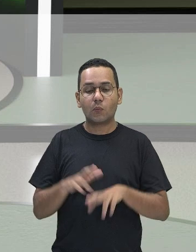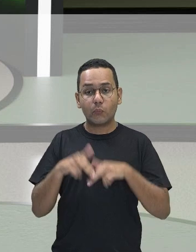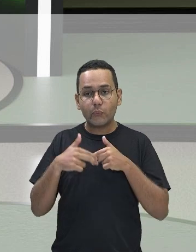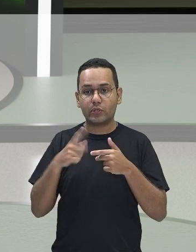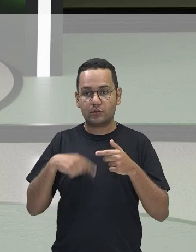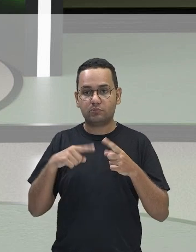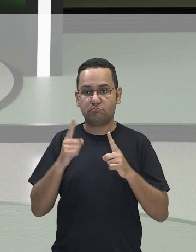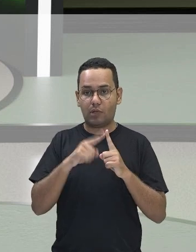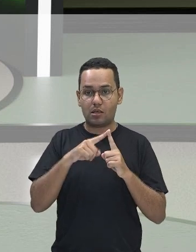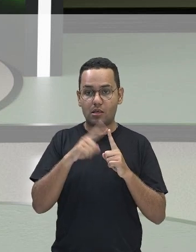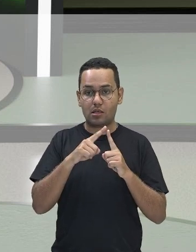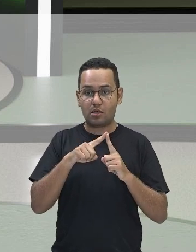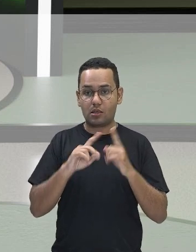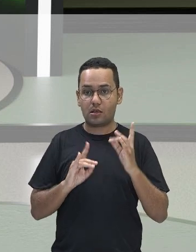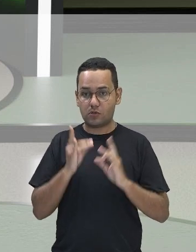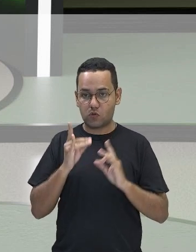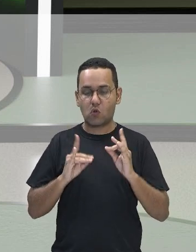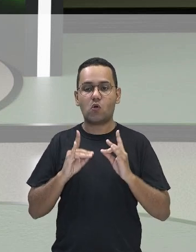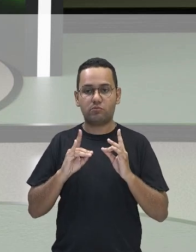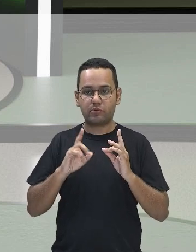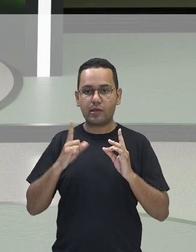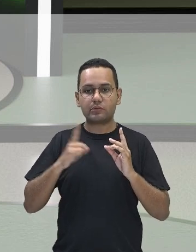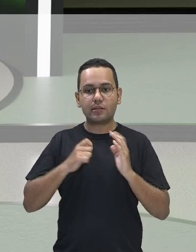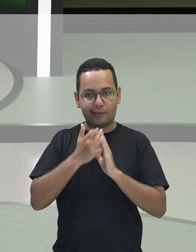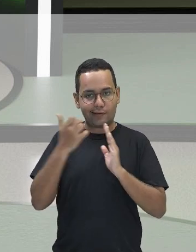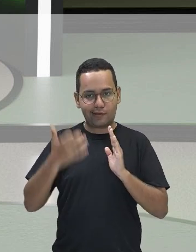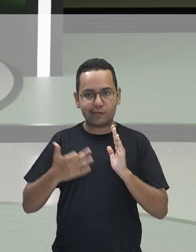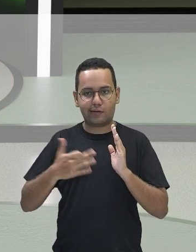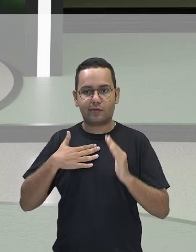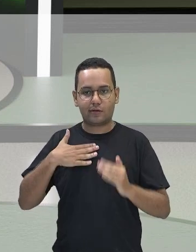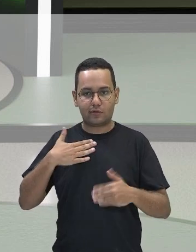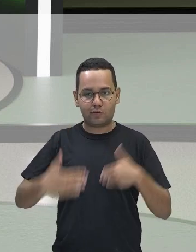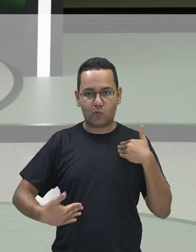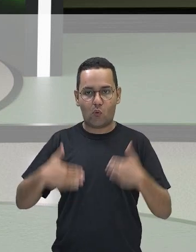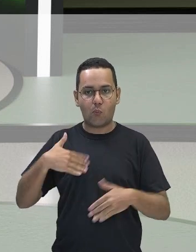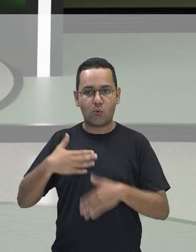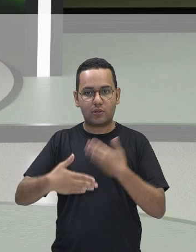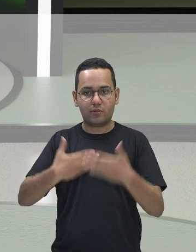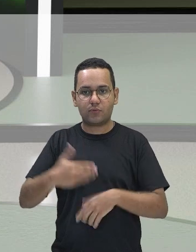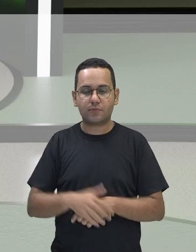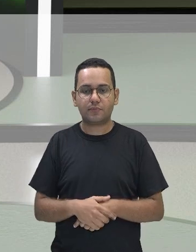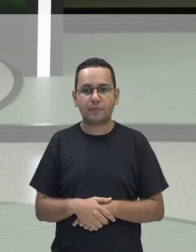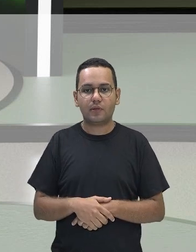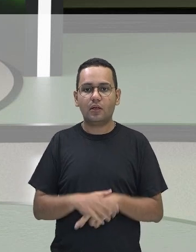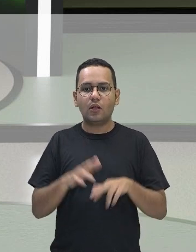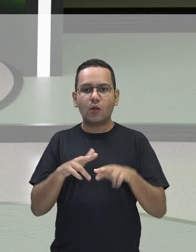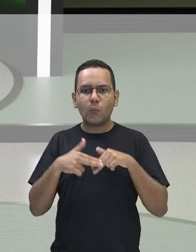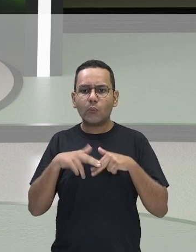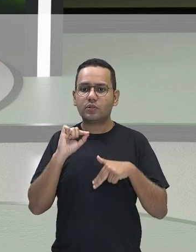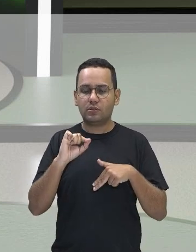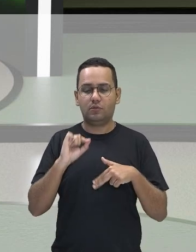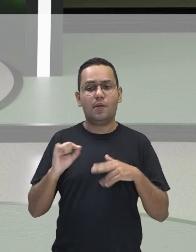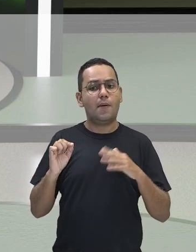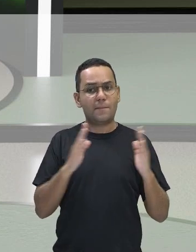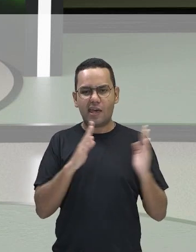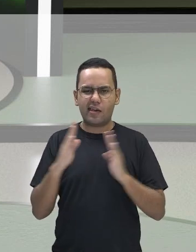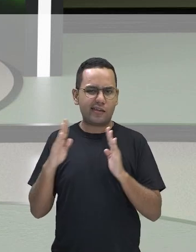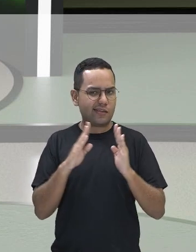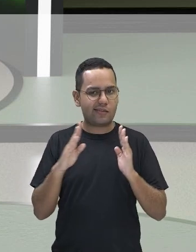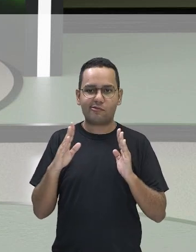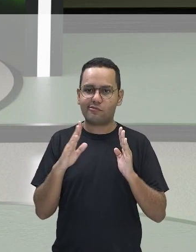hormônio chamado de estrogênio. Ele é fundamental e ele vai atuar durante toda a vida da